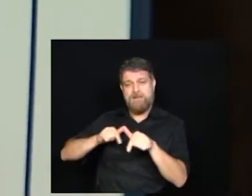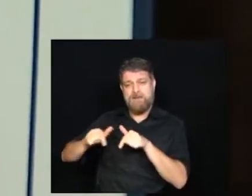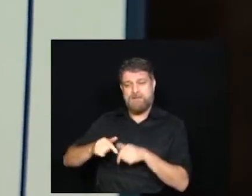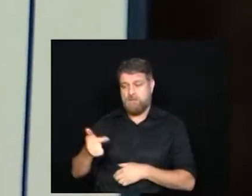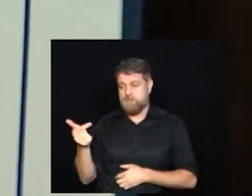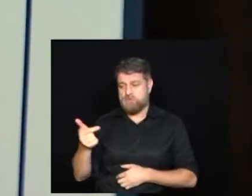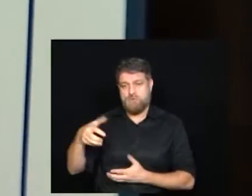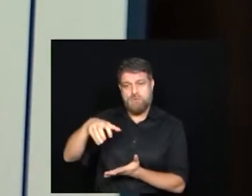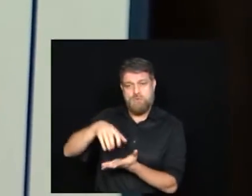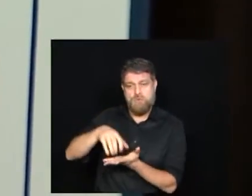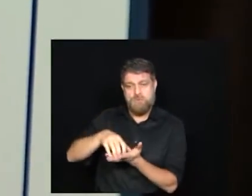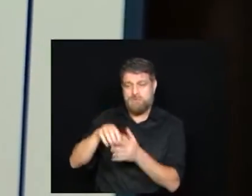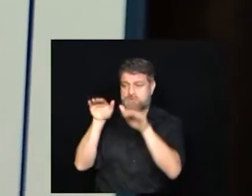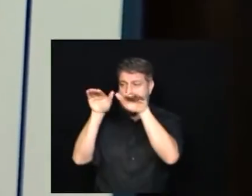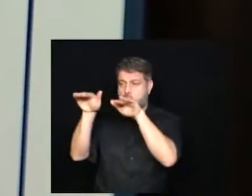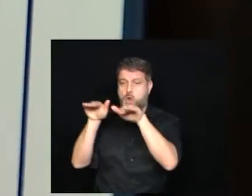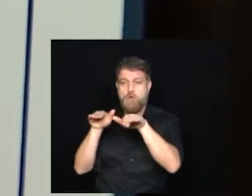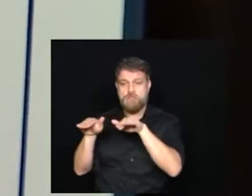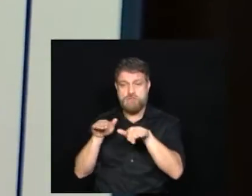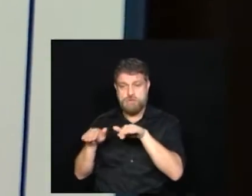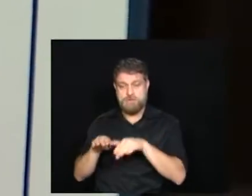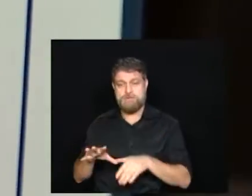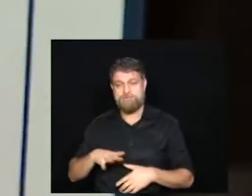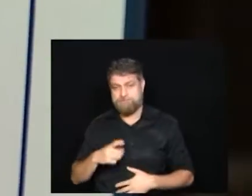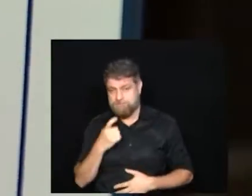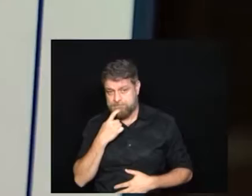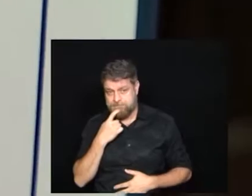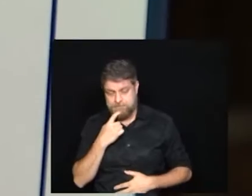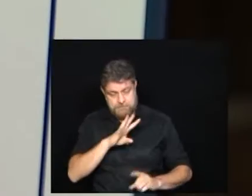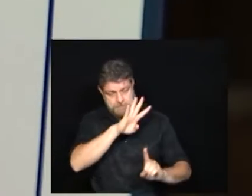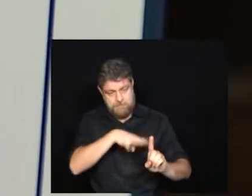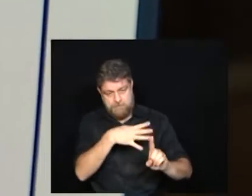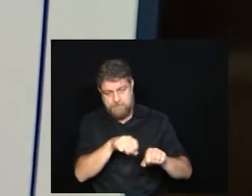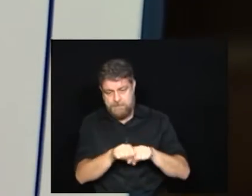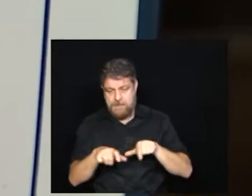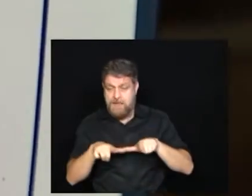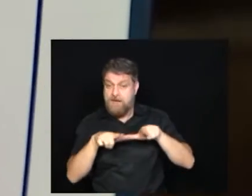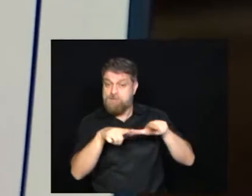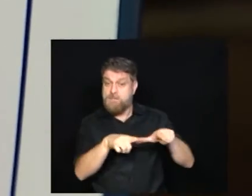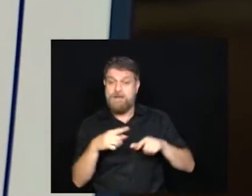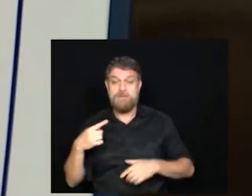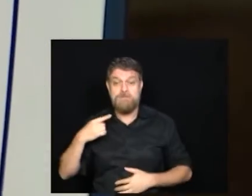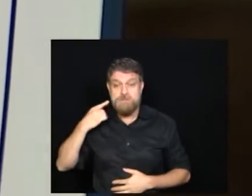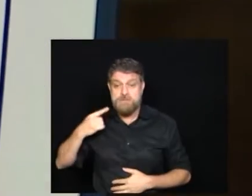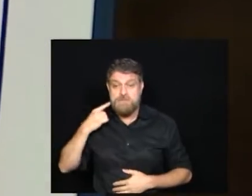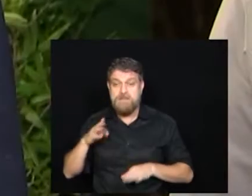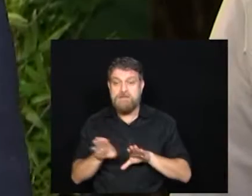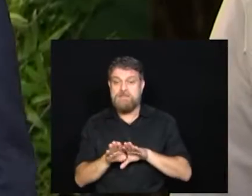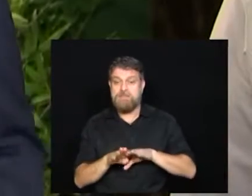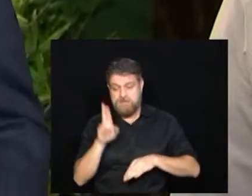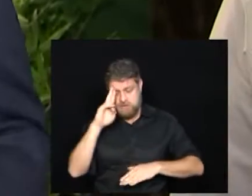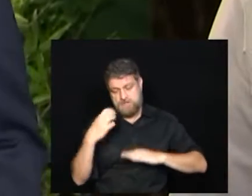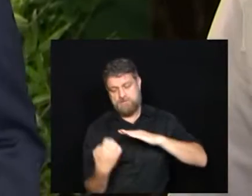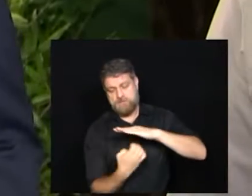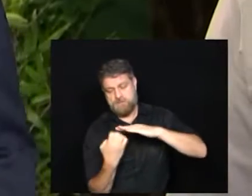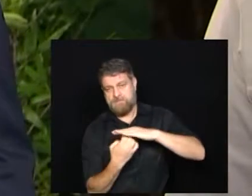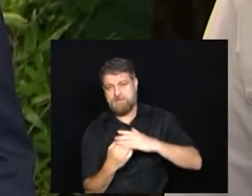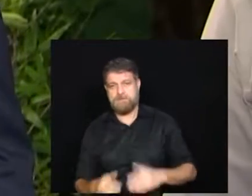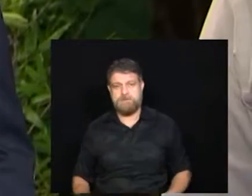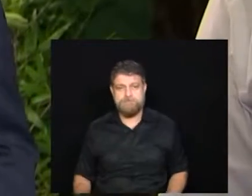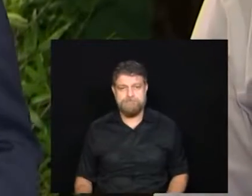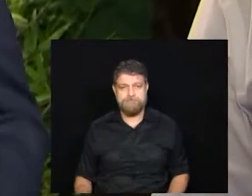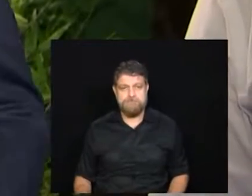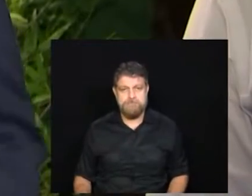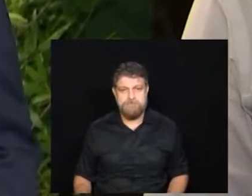2º Batalhão de Logística de Campinas. O homenageado é formado em Direito e também empresário. Nada mais do